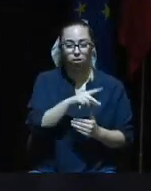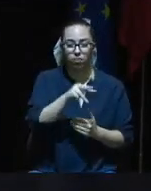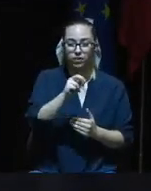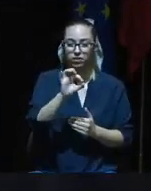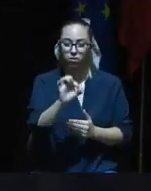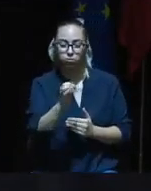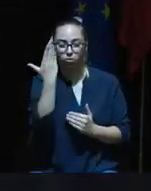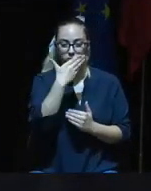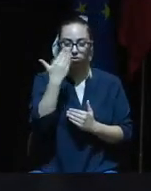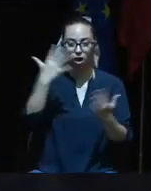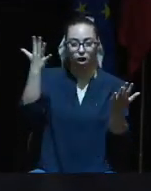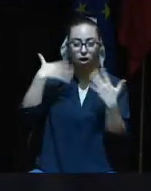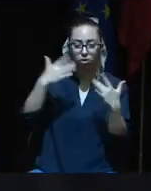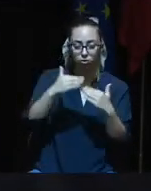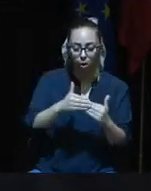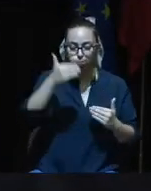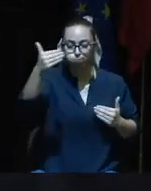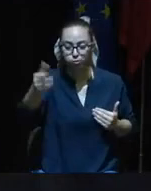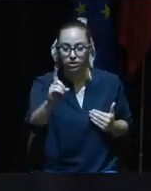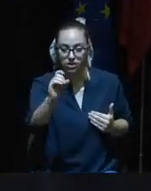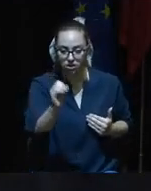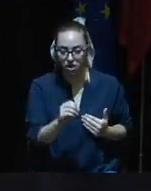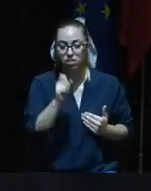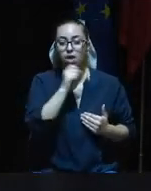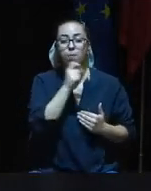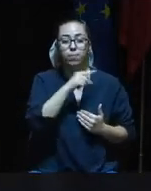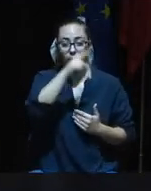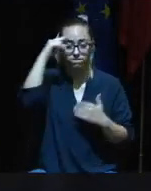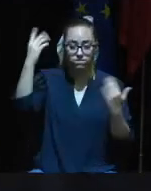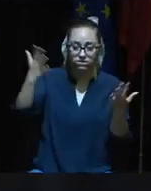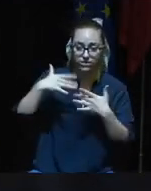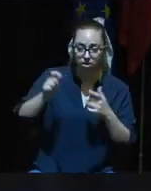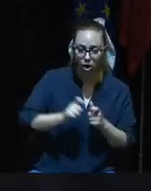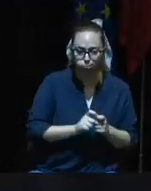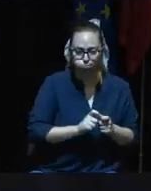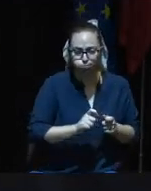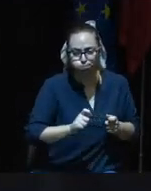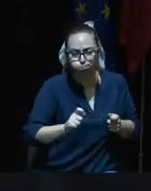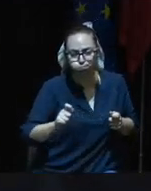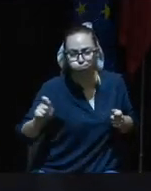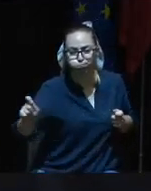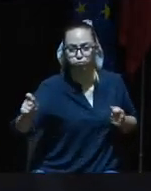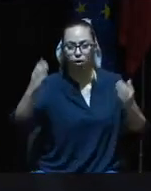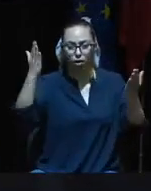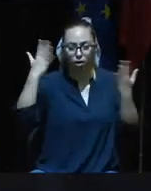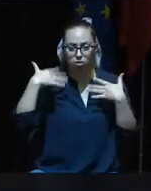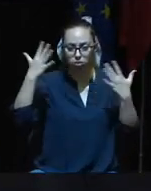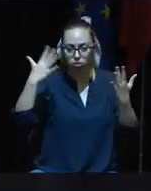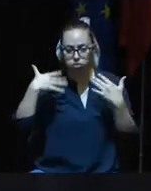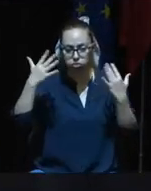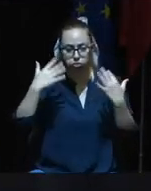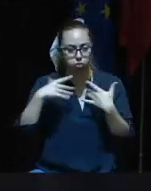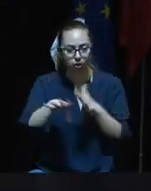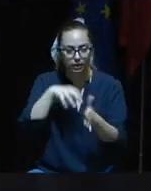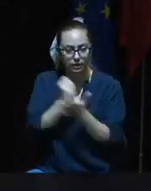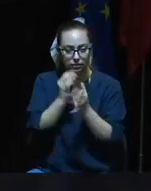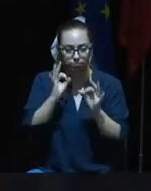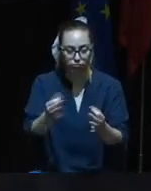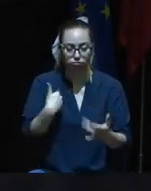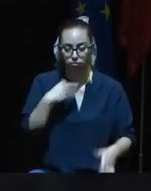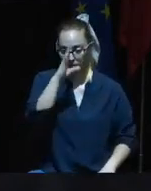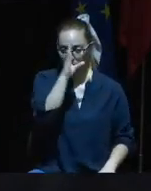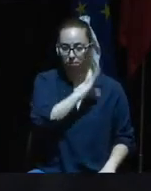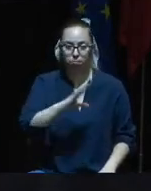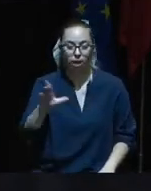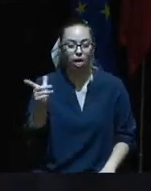dias de ondas de calor a longo passa 60 e que haverá mesmo Verões que será uma onda de calor continu nós sabemos